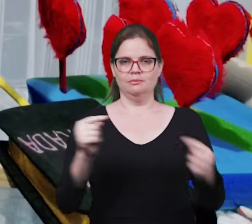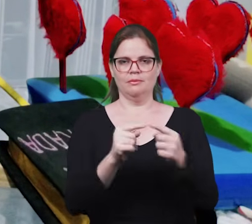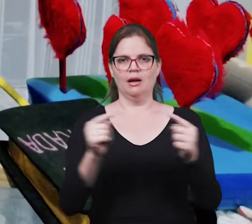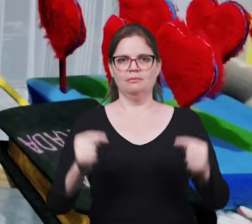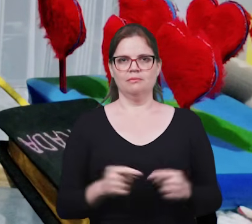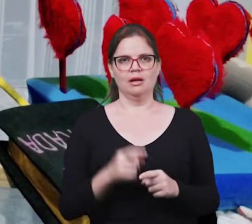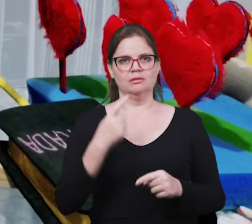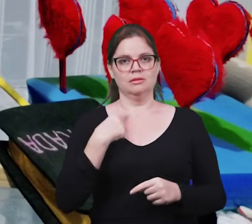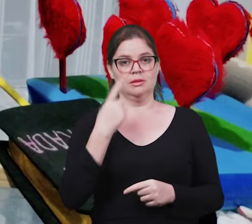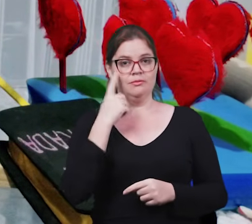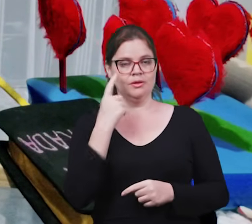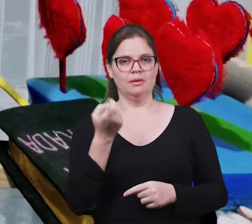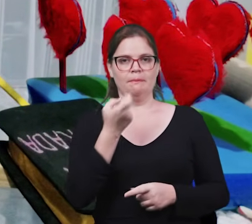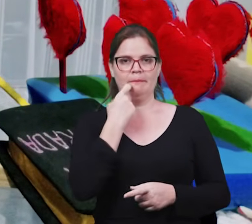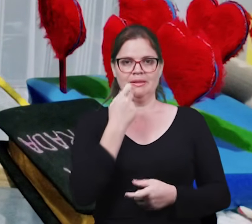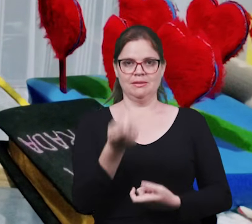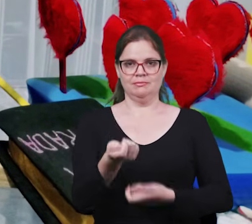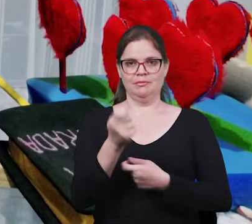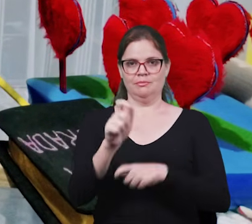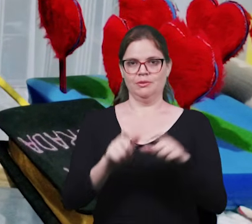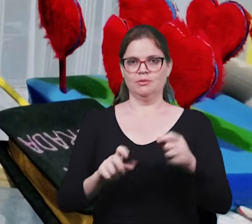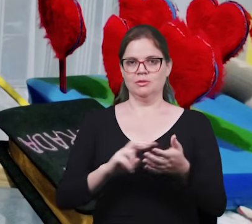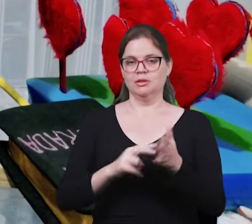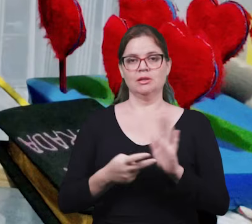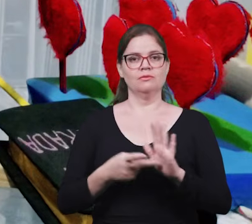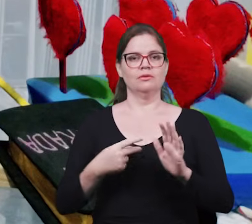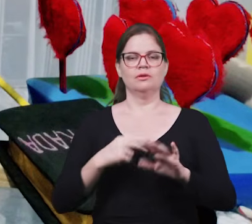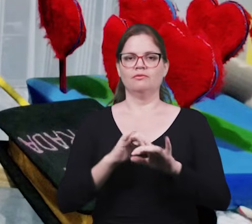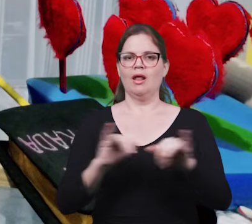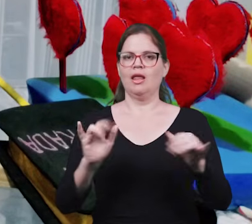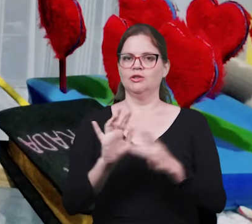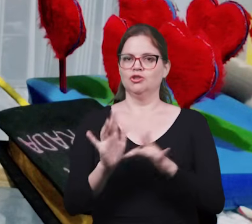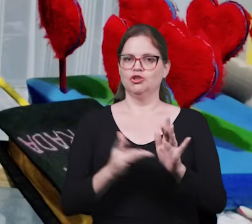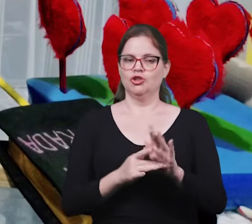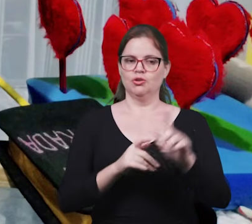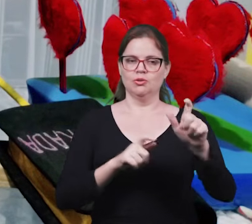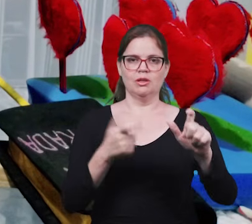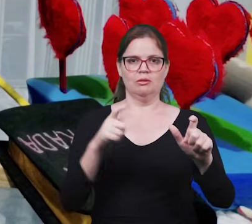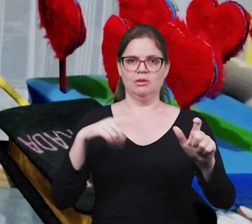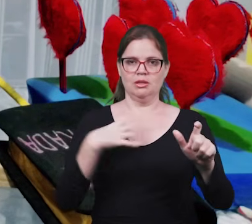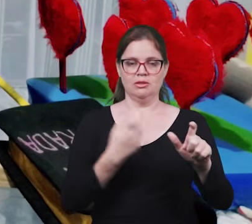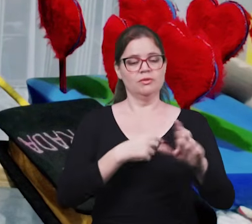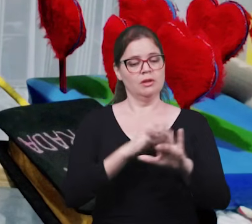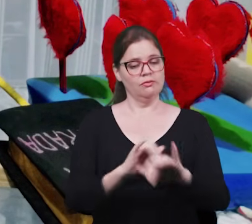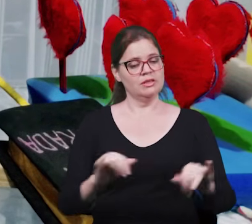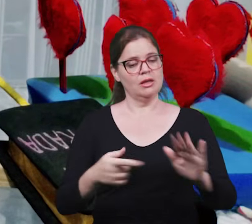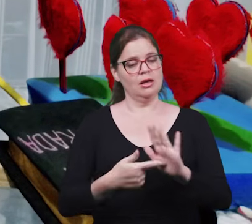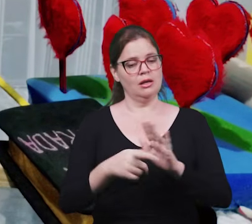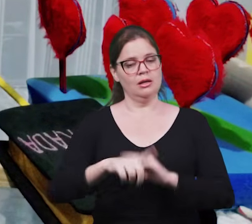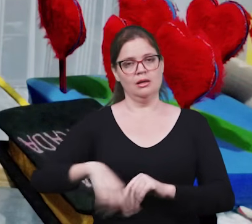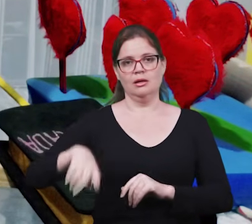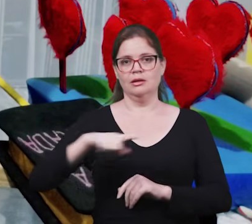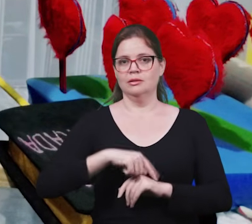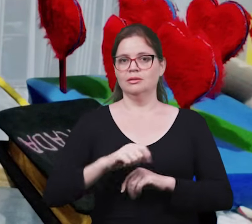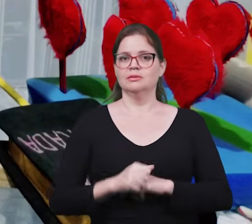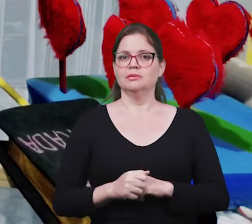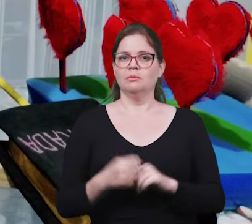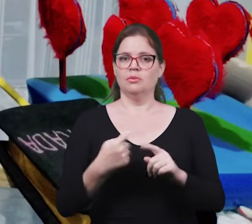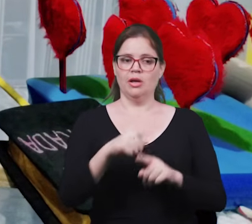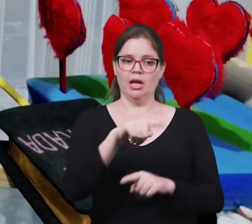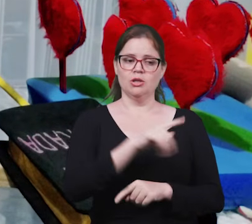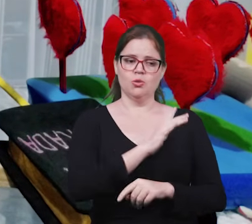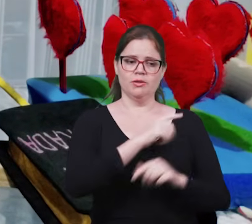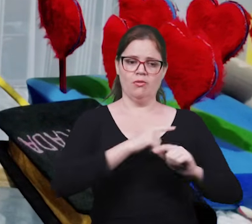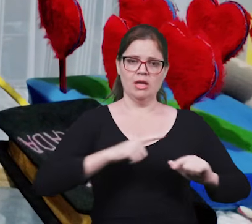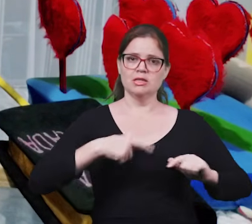eles. Ser pescador de homens é falar de Jesus para as pessoas sem salvação. Tá vendo aqui, É levar Jesus para quem está com o